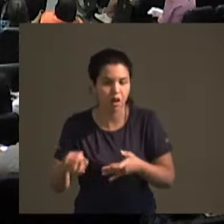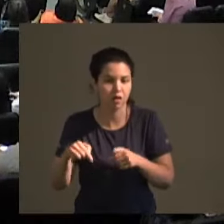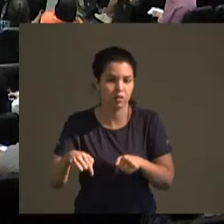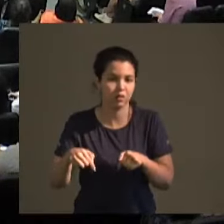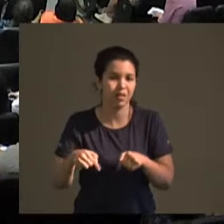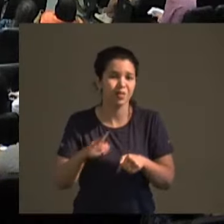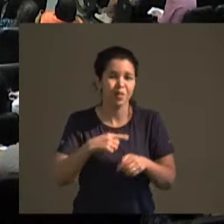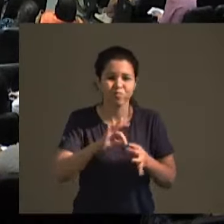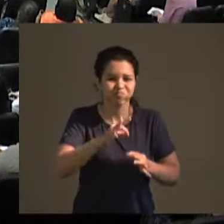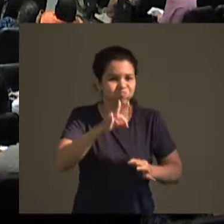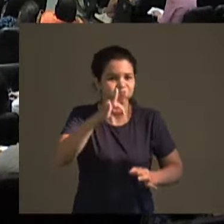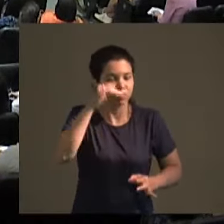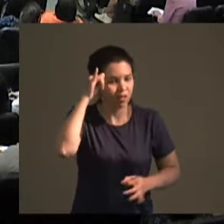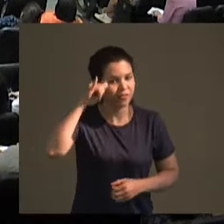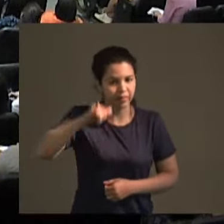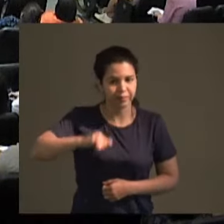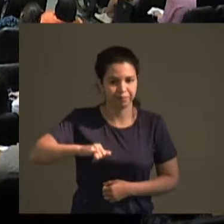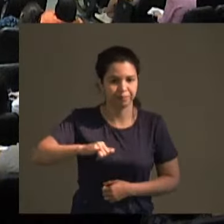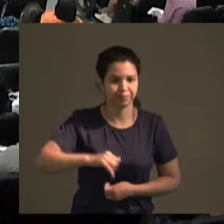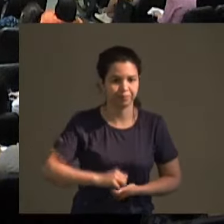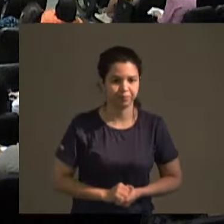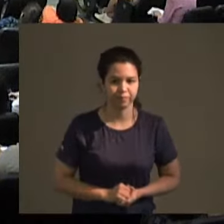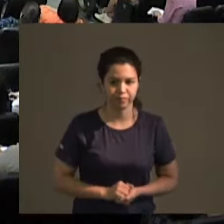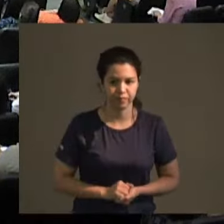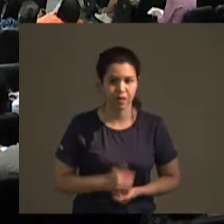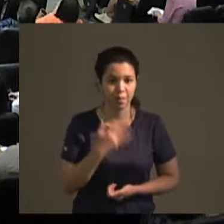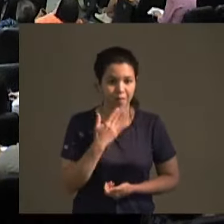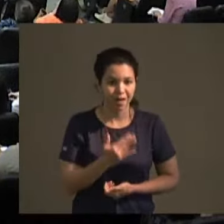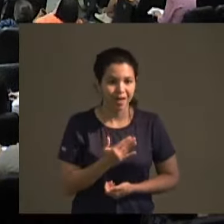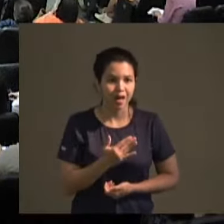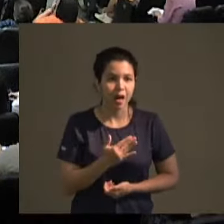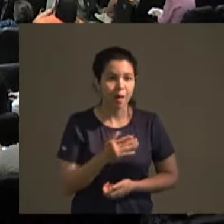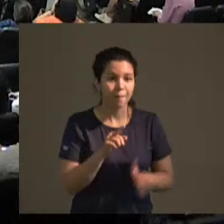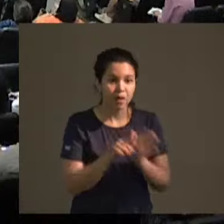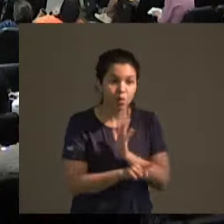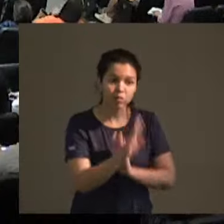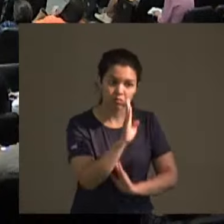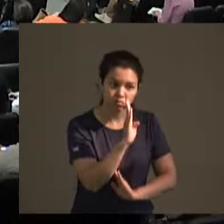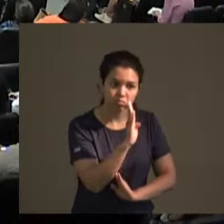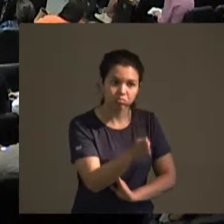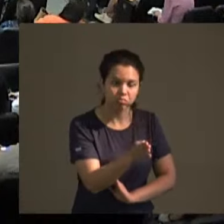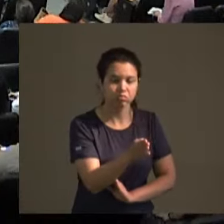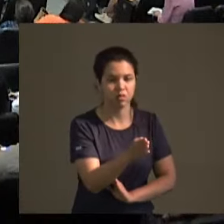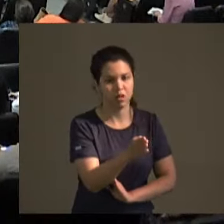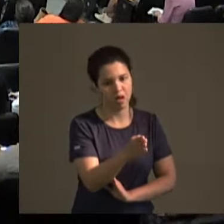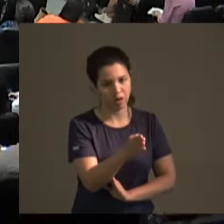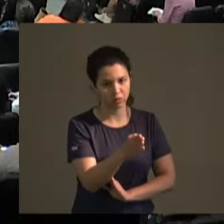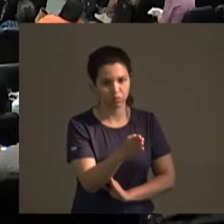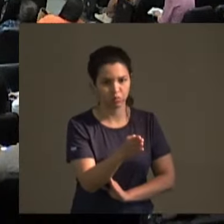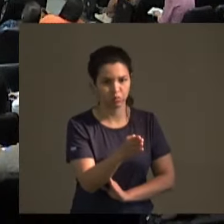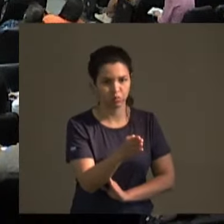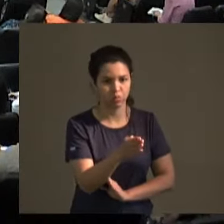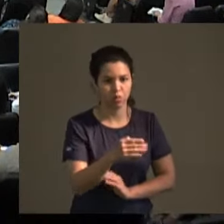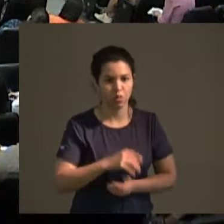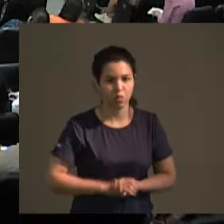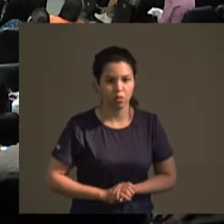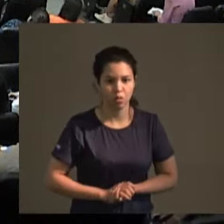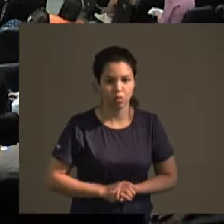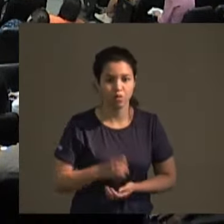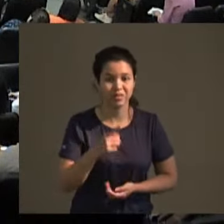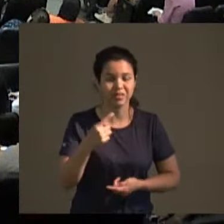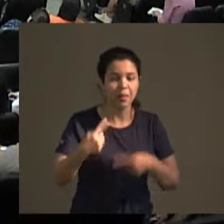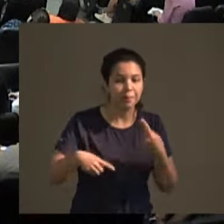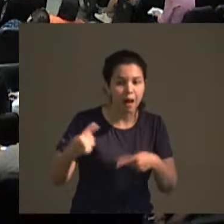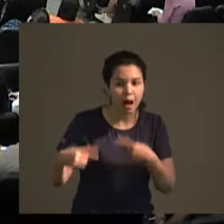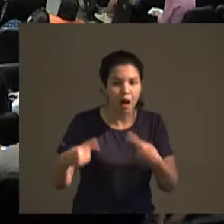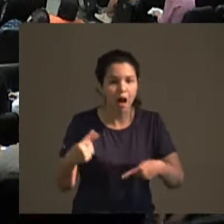não se estender muito. E aí eu peço também que as perguntas sejam bem direcionadas, e aí a gente deixa esses, os debates,